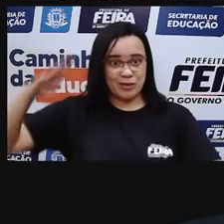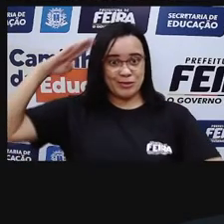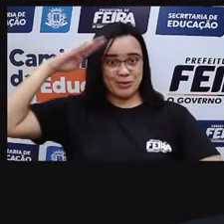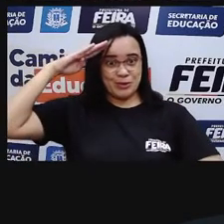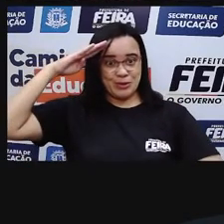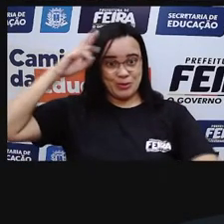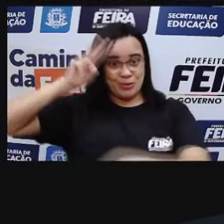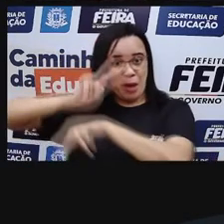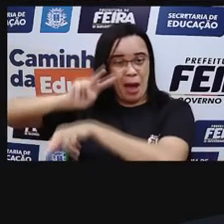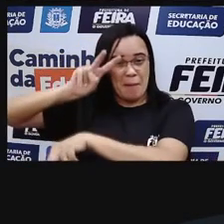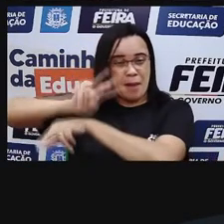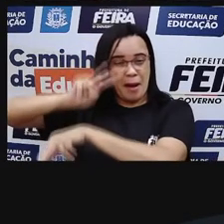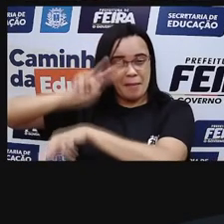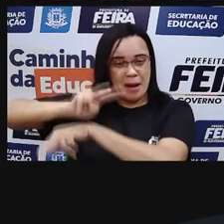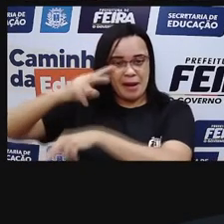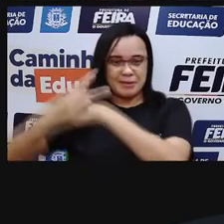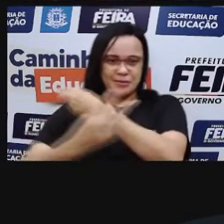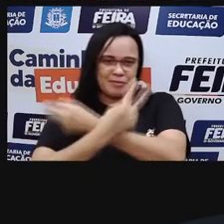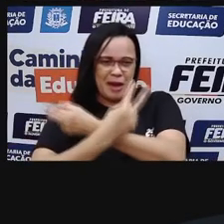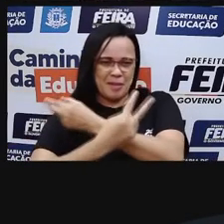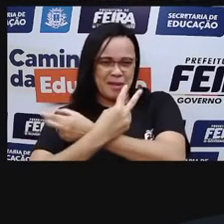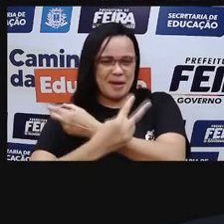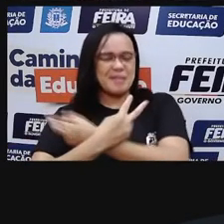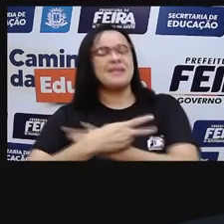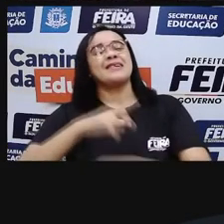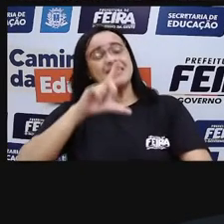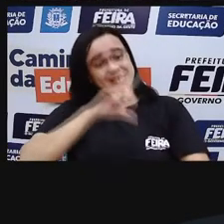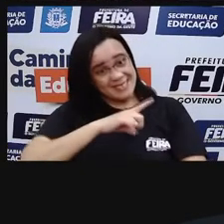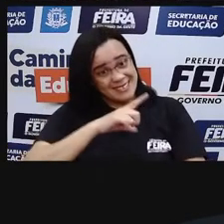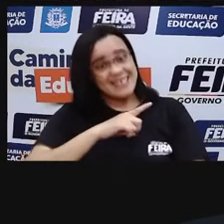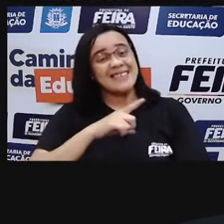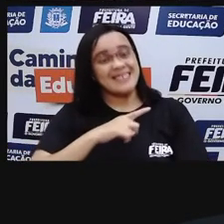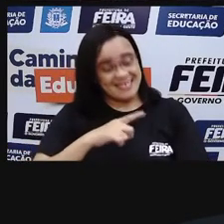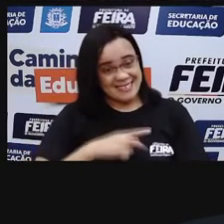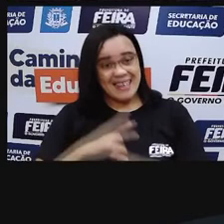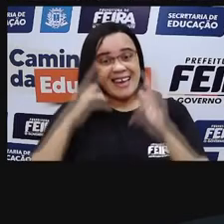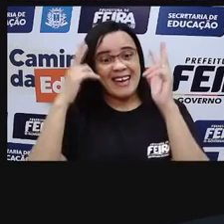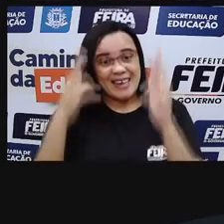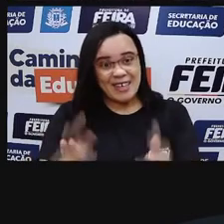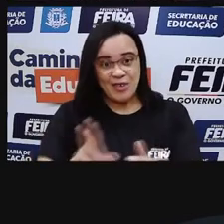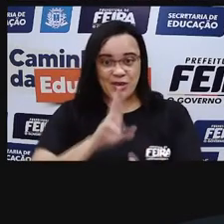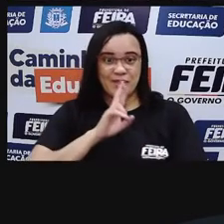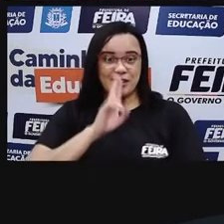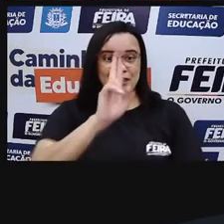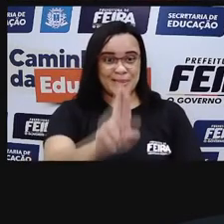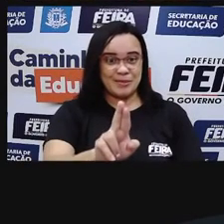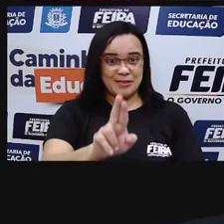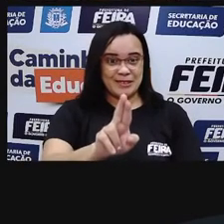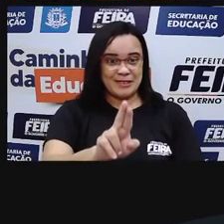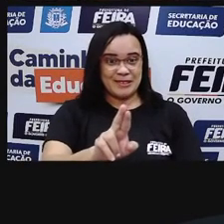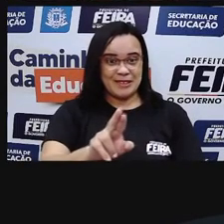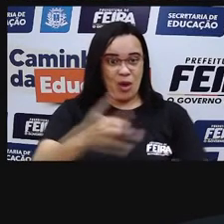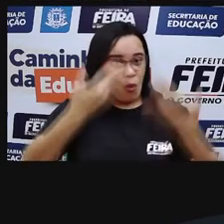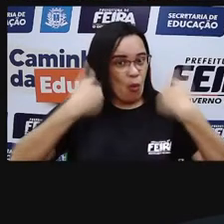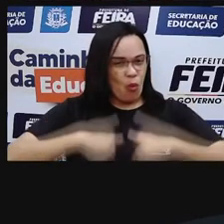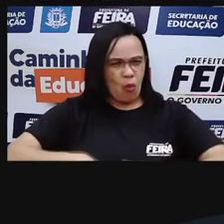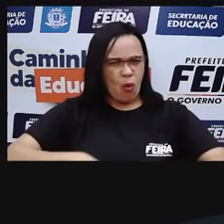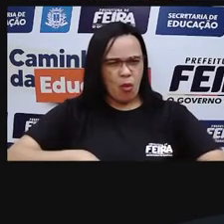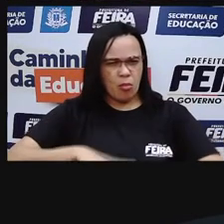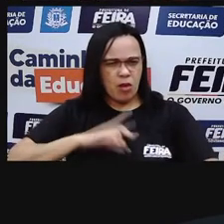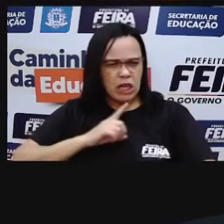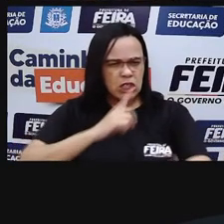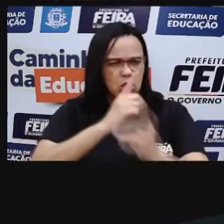seres estranhos a nós. E isso é chamado, então, de uma resposta imune adaptativa. Nosso corpo reconhece uma